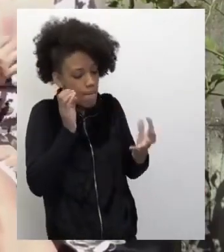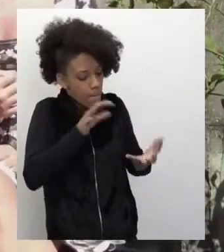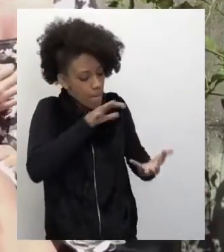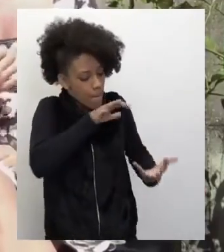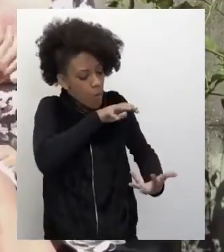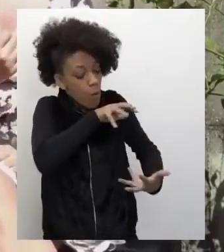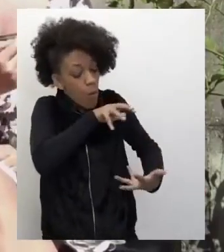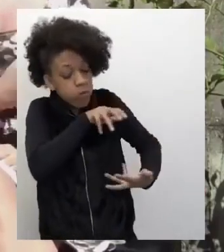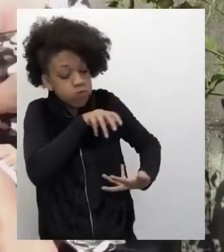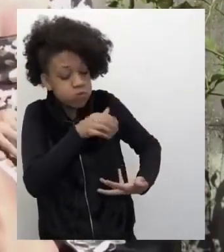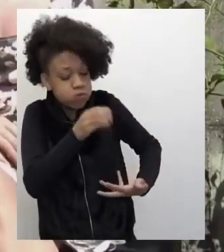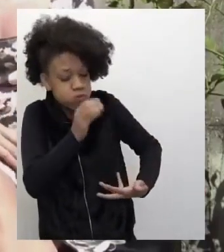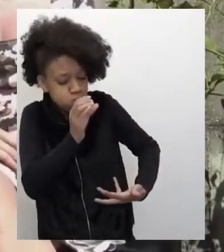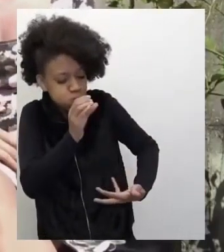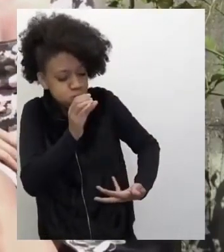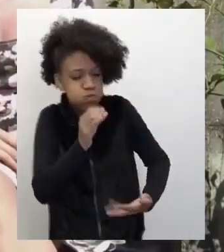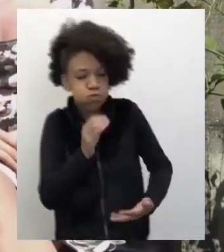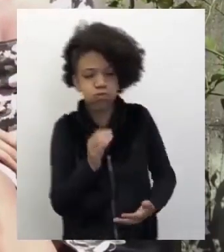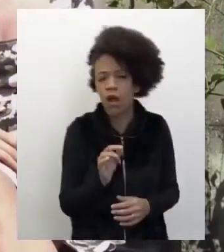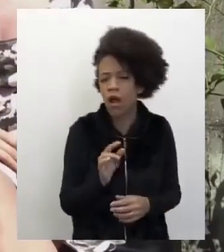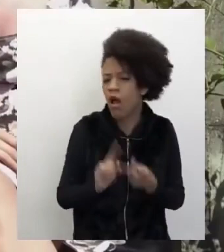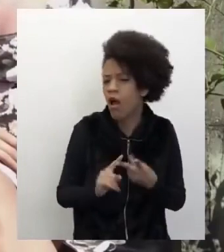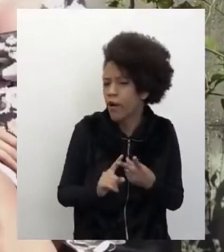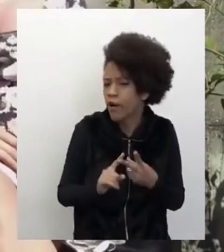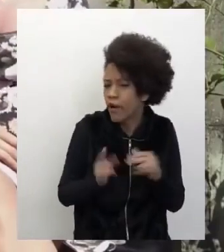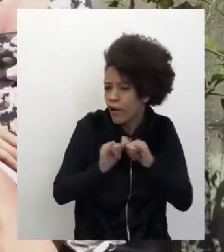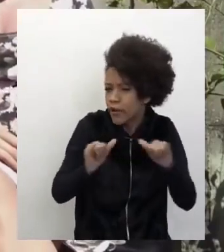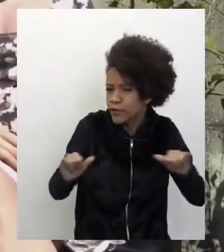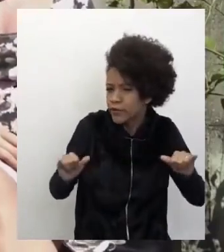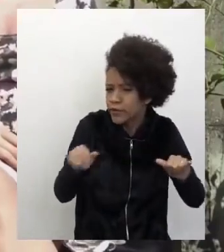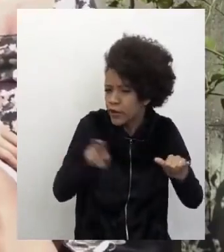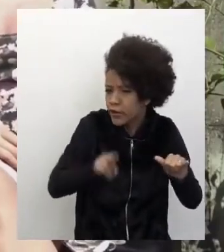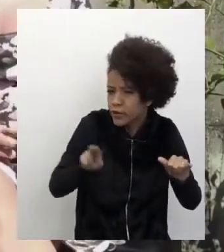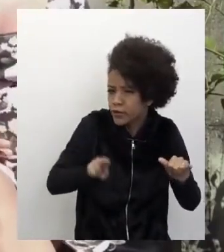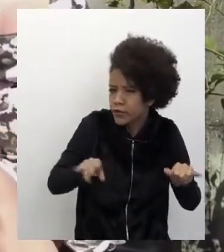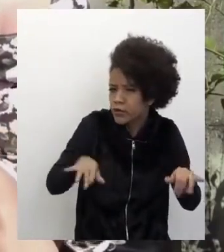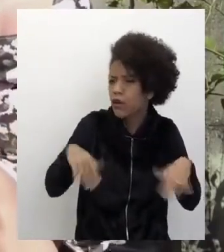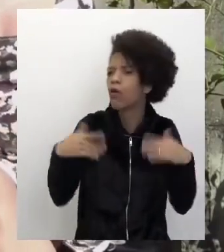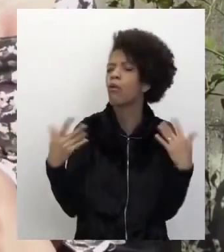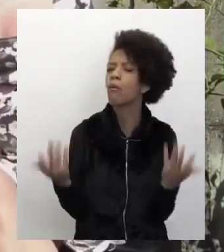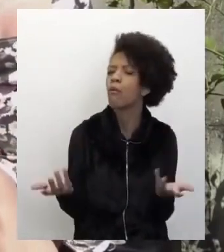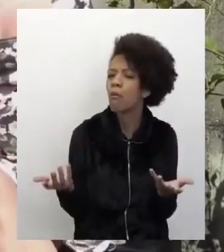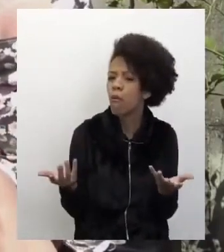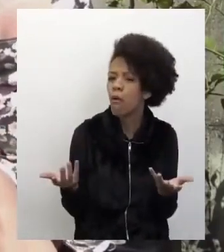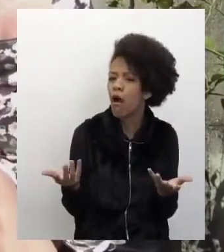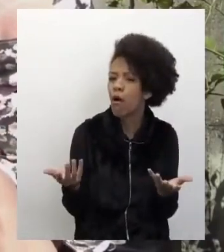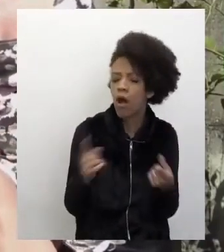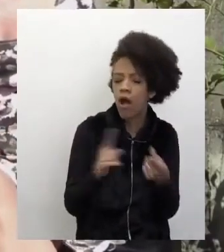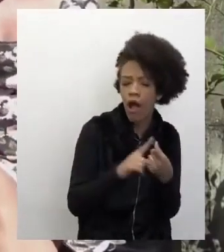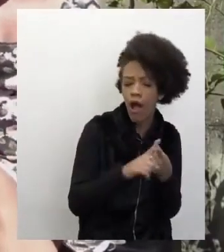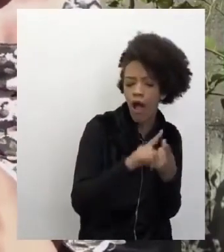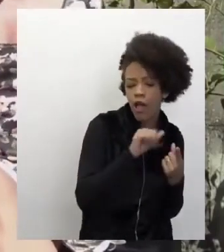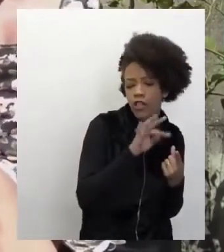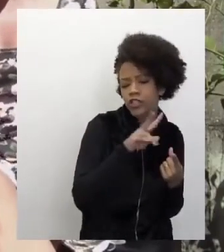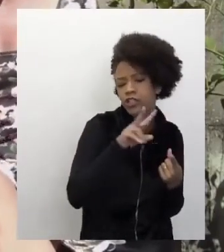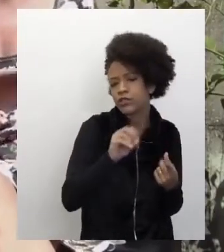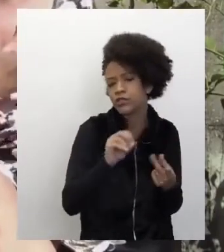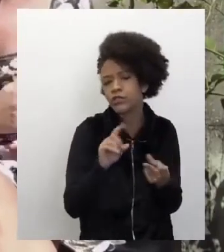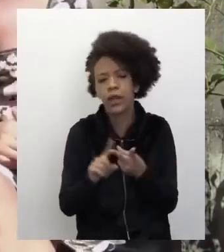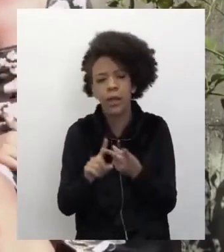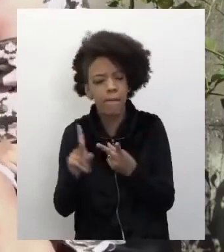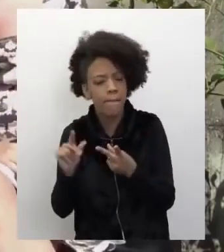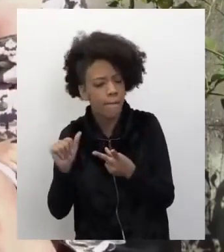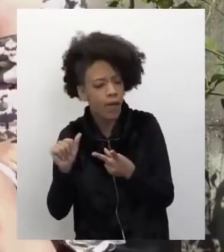o tipo de energia que eles usam? Ou será que sensores ativos e passivos são aqueles que funcionam e que